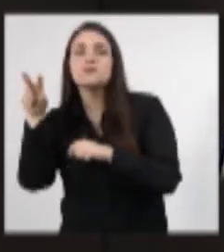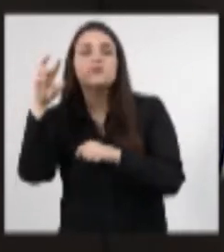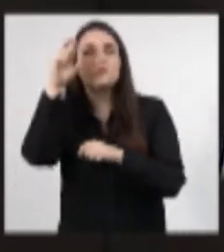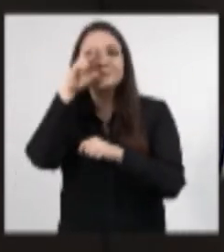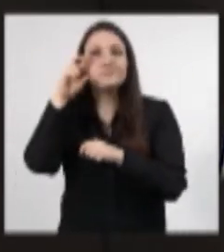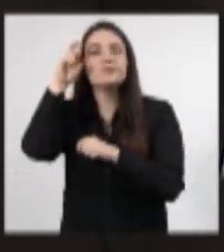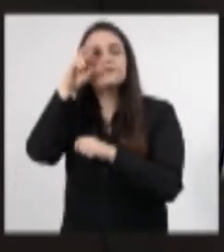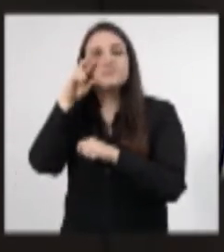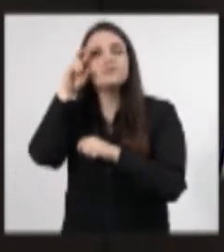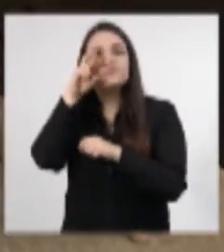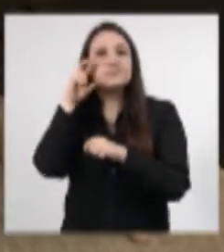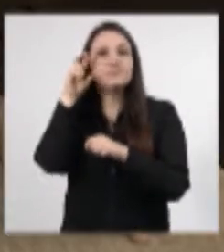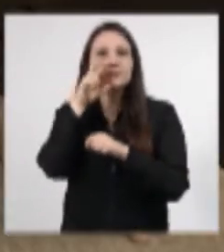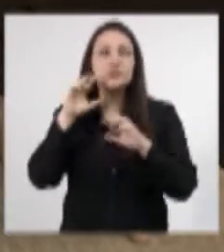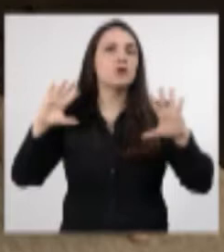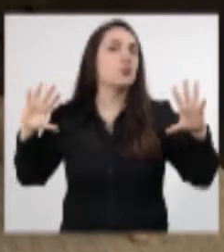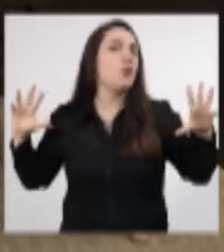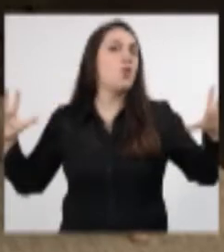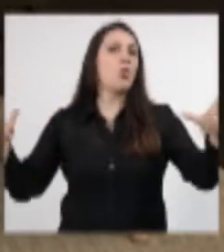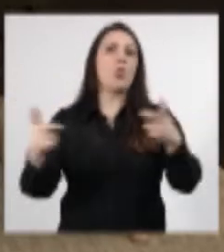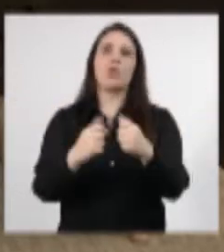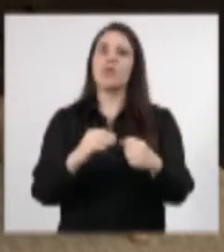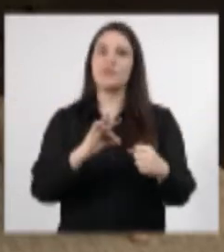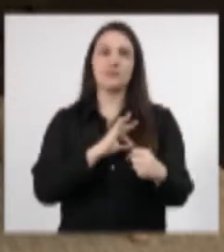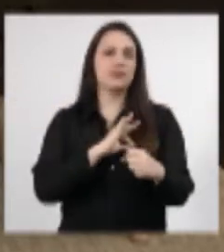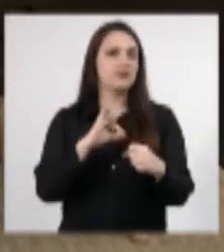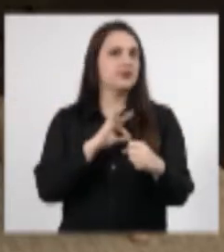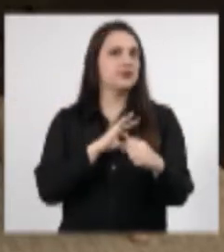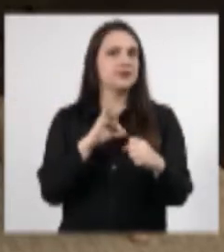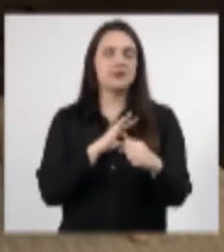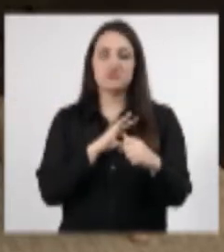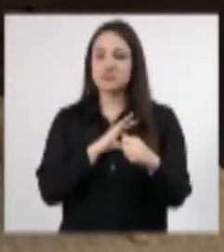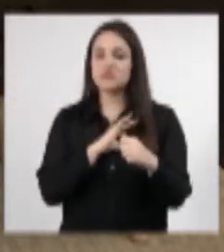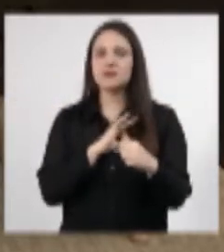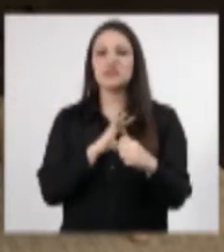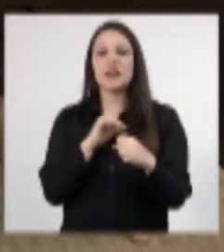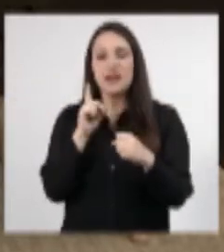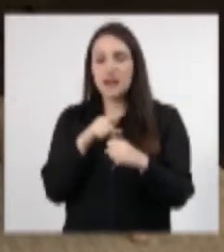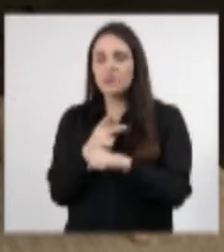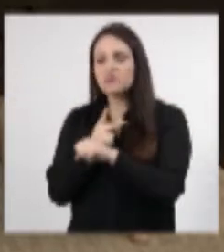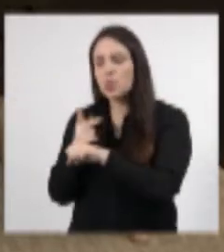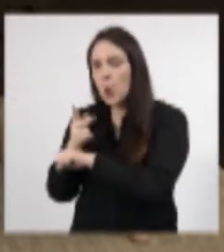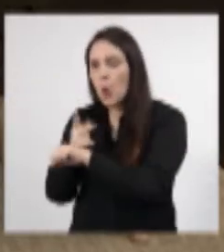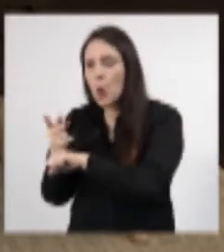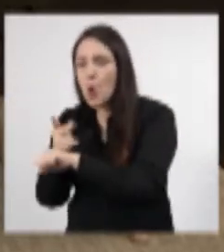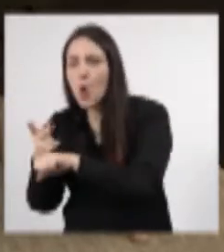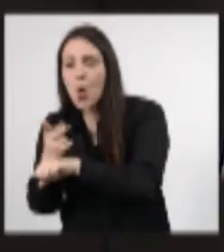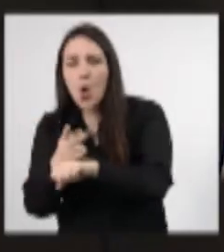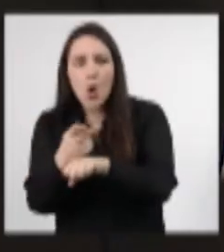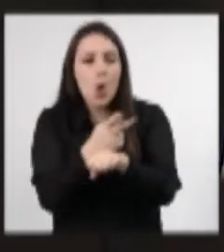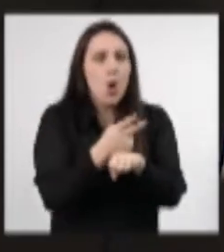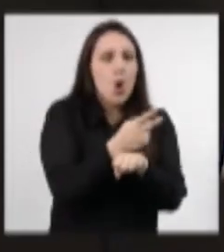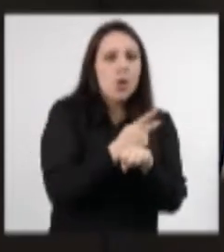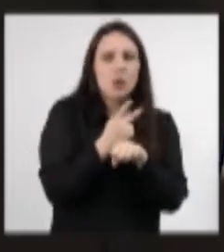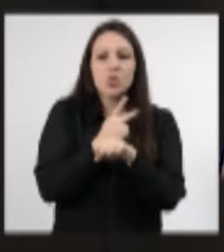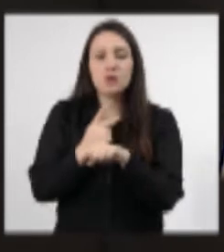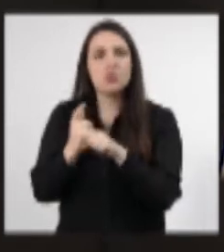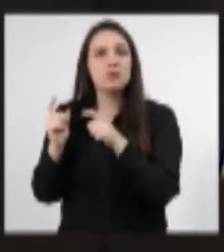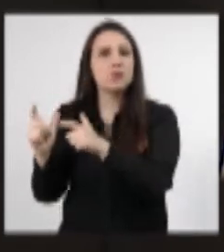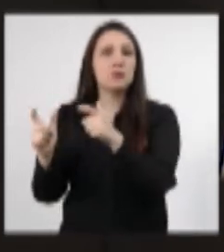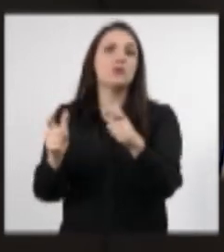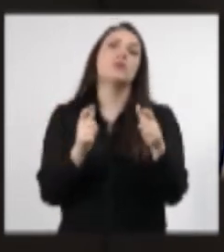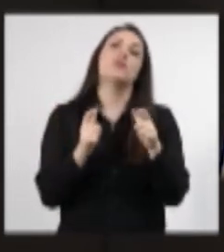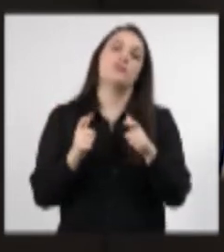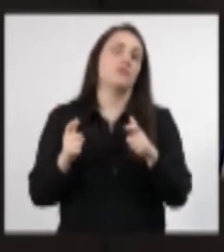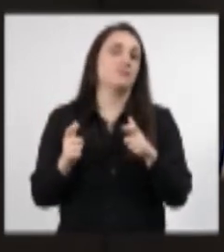de equipe que ia coordenar aquela operação direcionava toda a sua energia, né, todo aquele efetivo para um